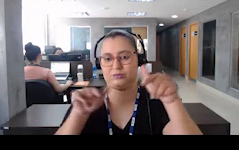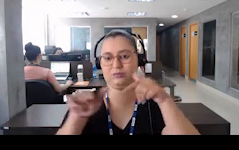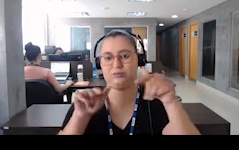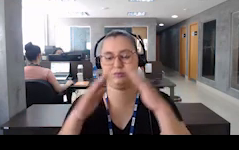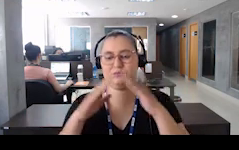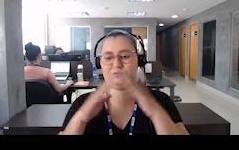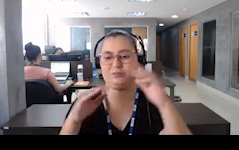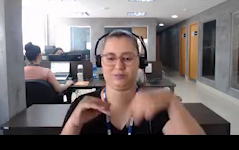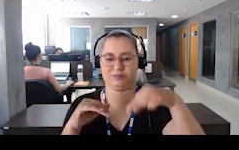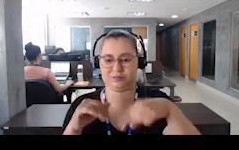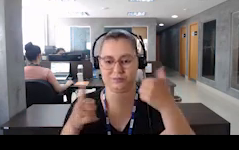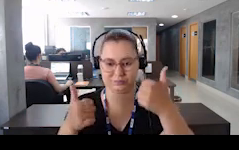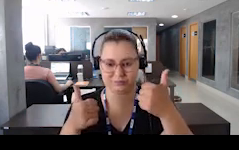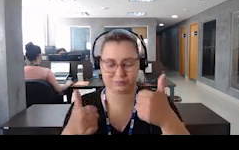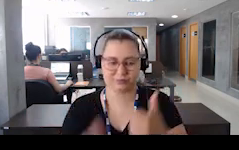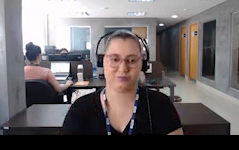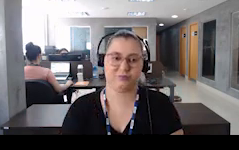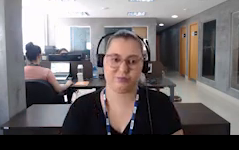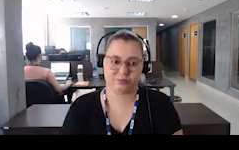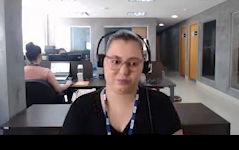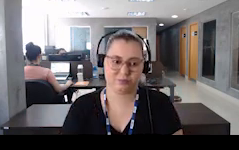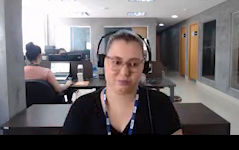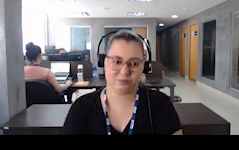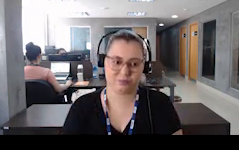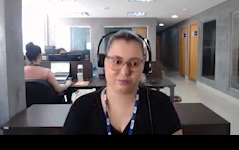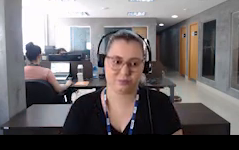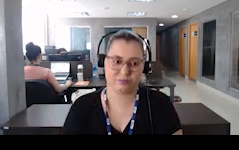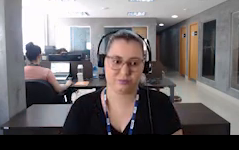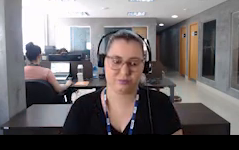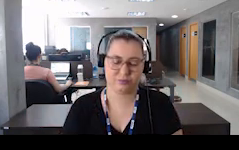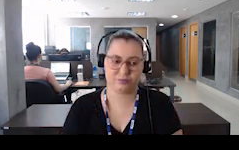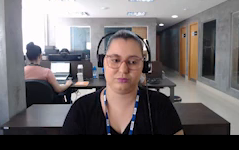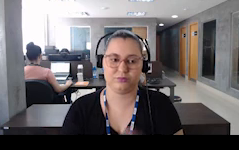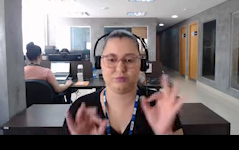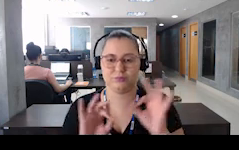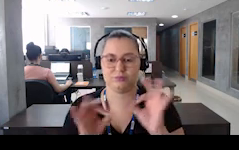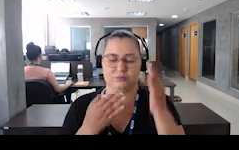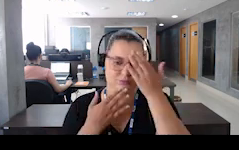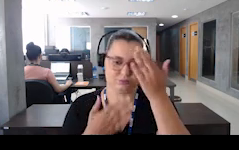eu vou ter trabalho para casa também aqui, beleza? Beleza. Obrigadão. Por nada.